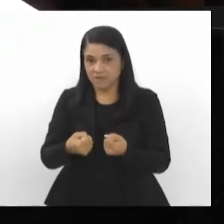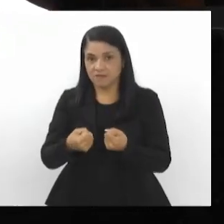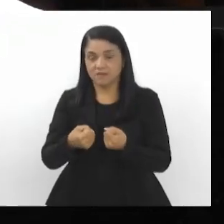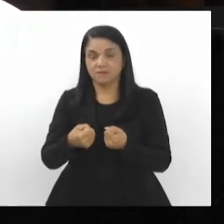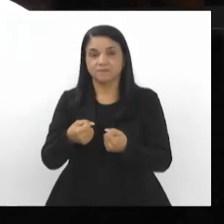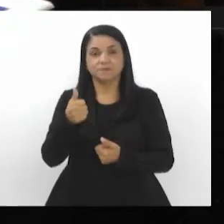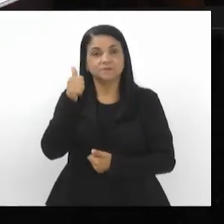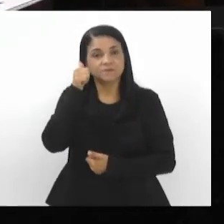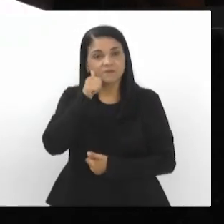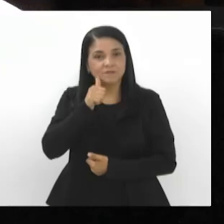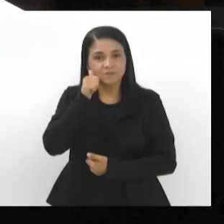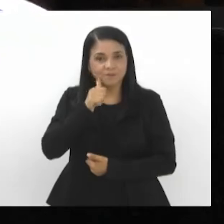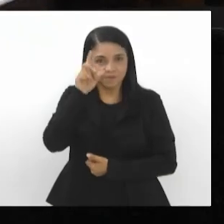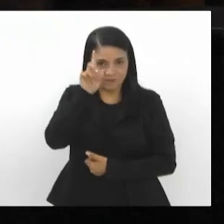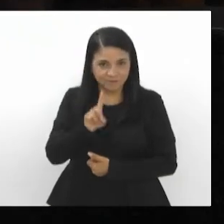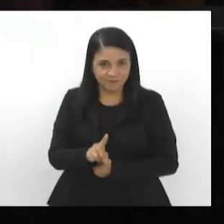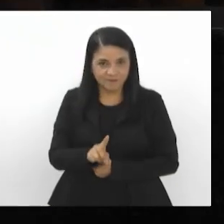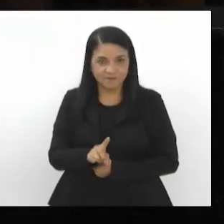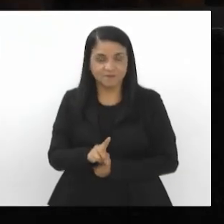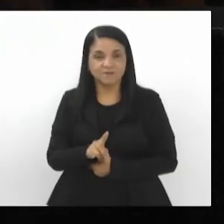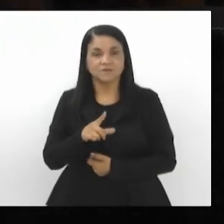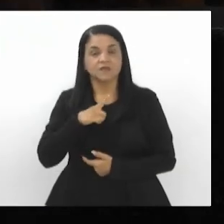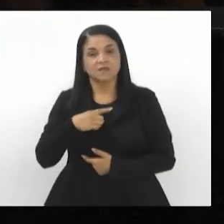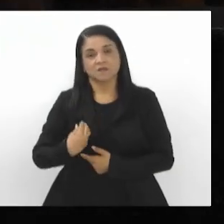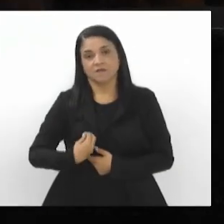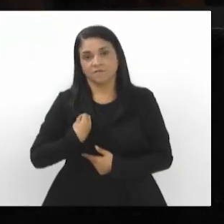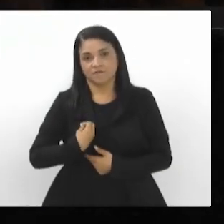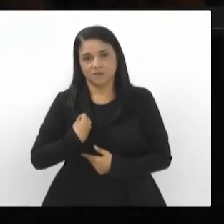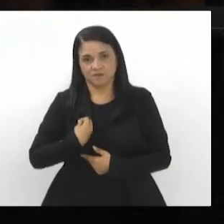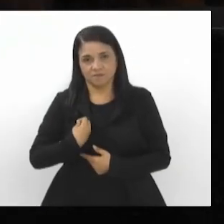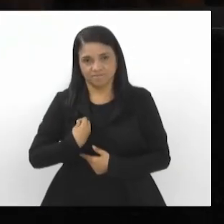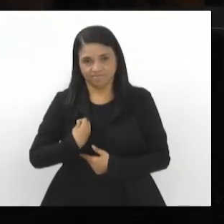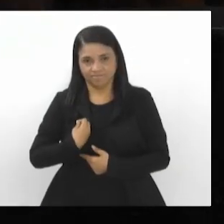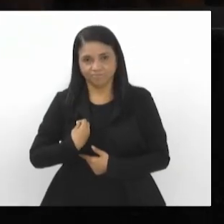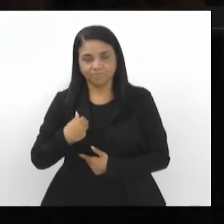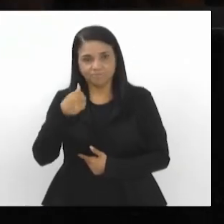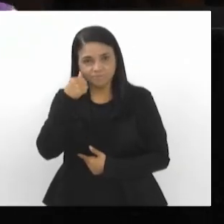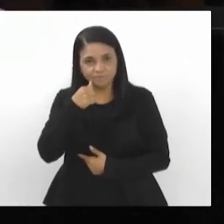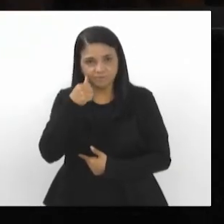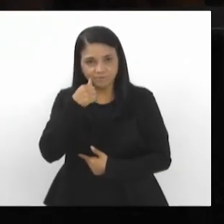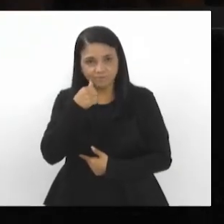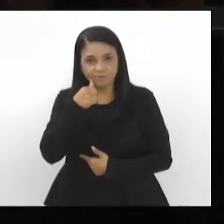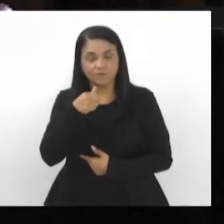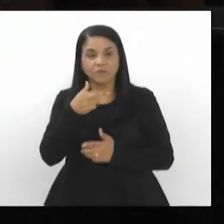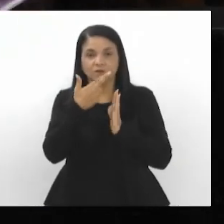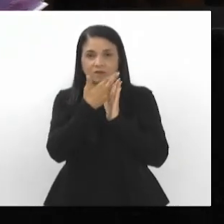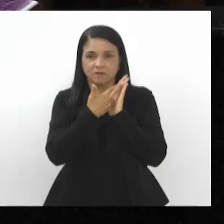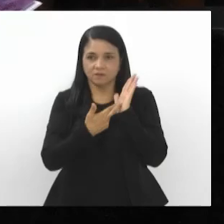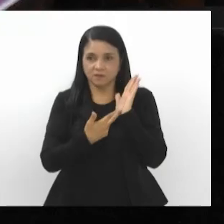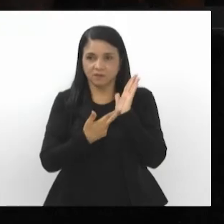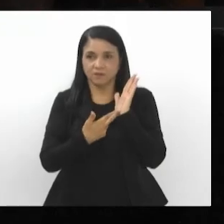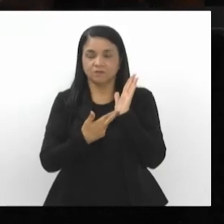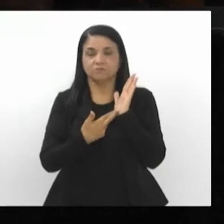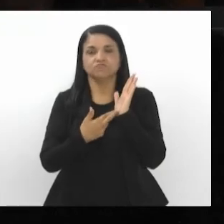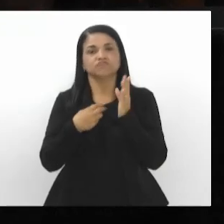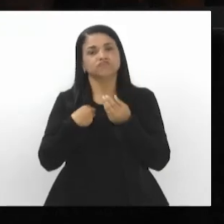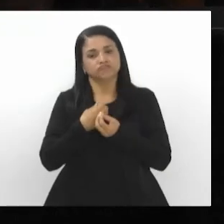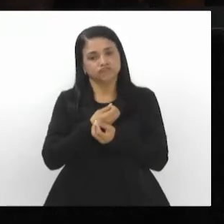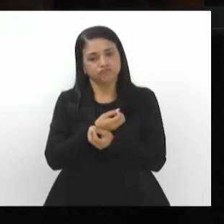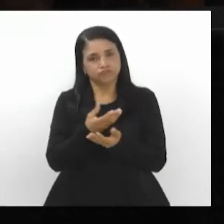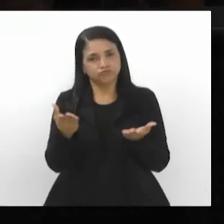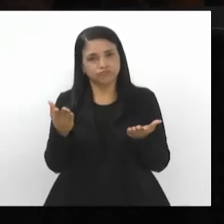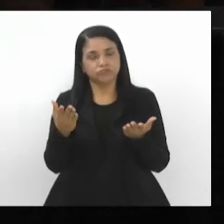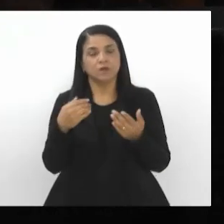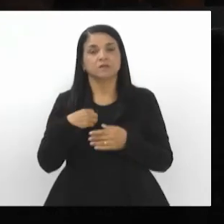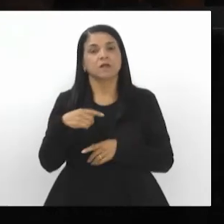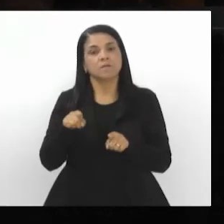intransigente dos direitos das mulheres e da vida dessas mulheres. Então, esse relatório ficará disponível na